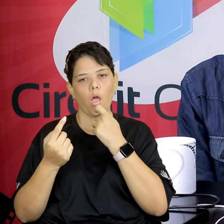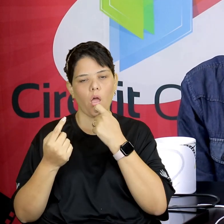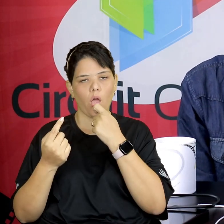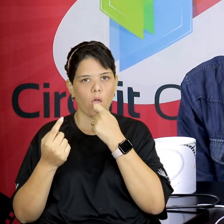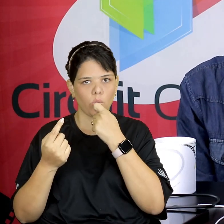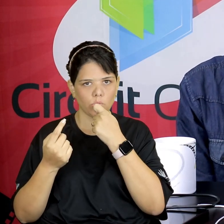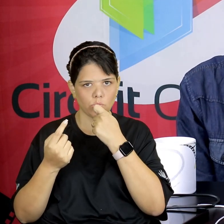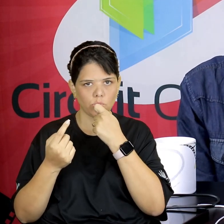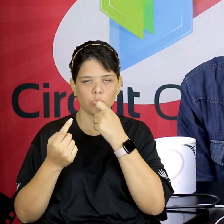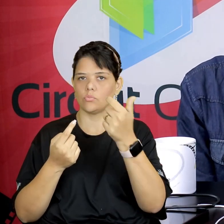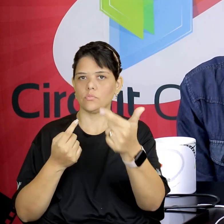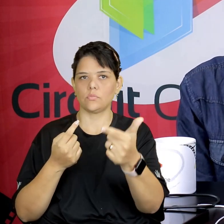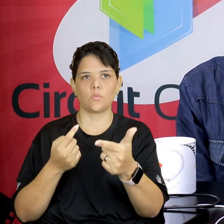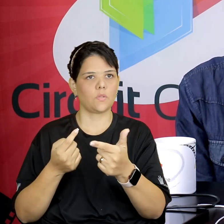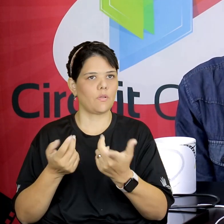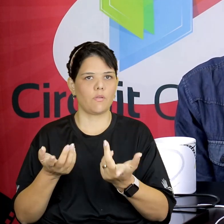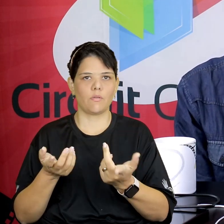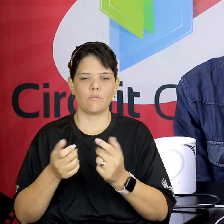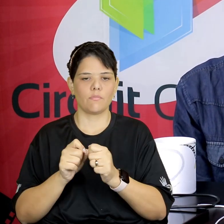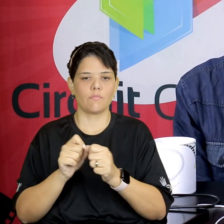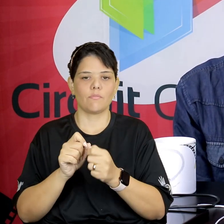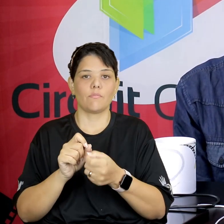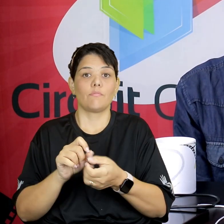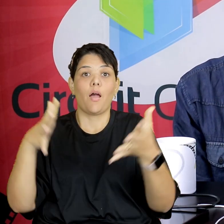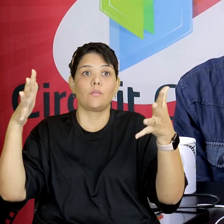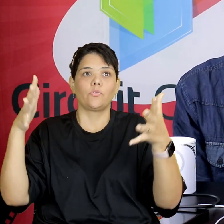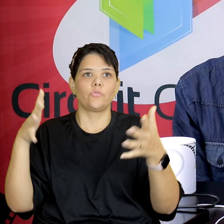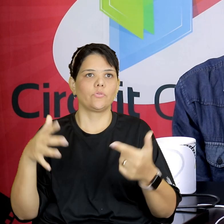tem mágica, é no dedo mesmo.